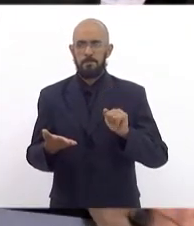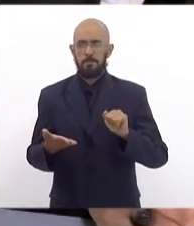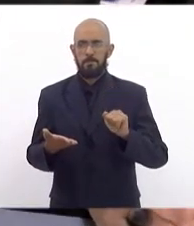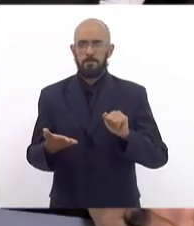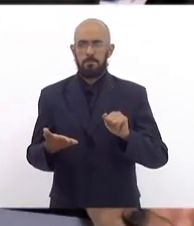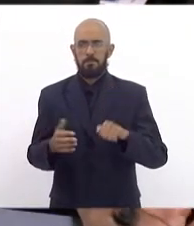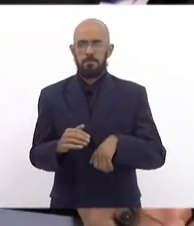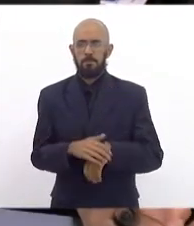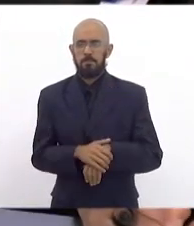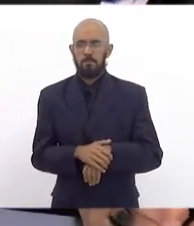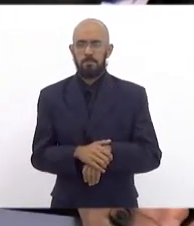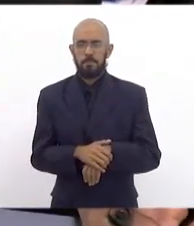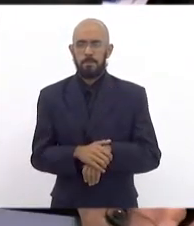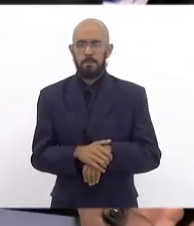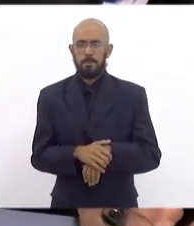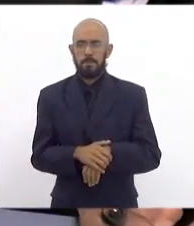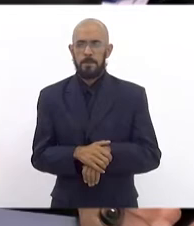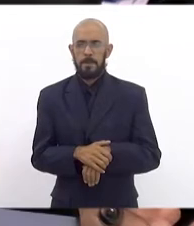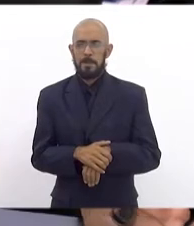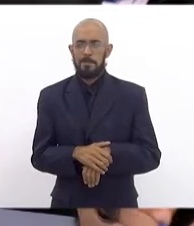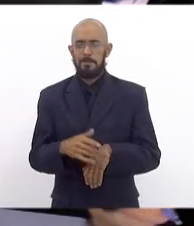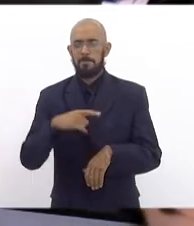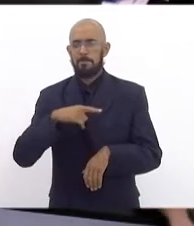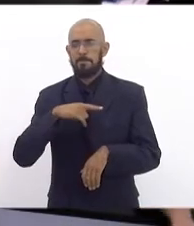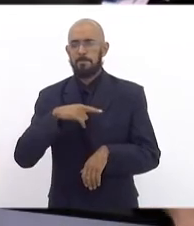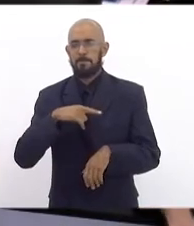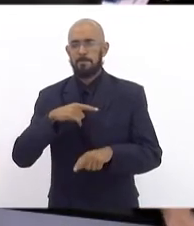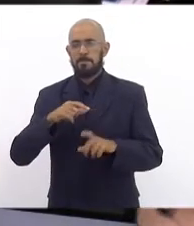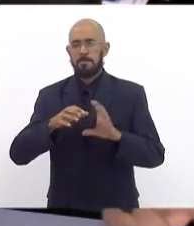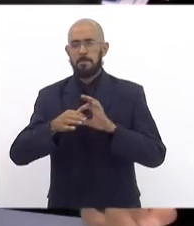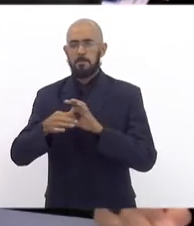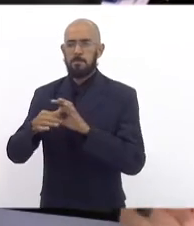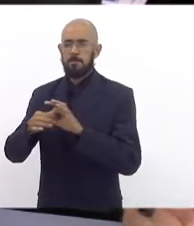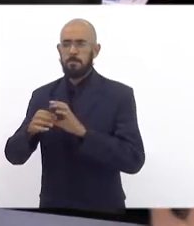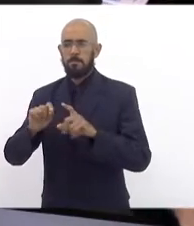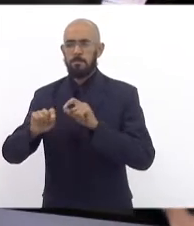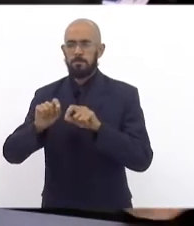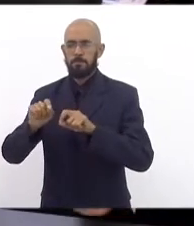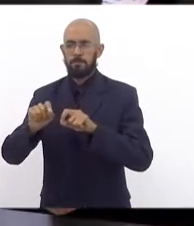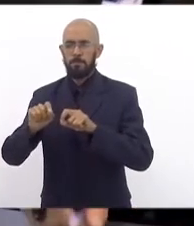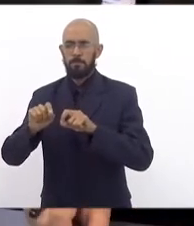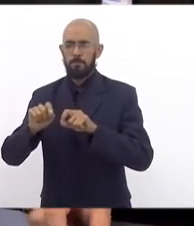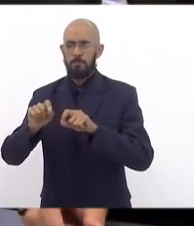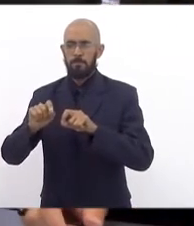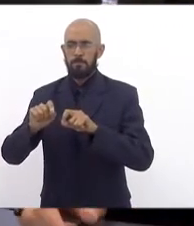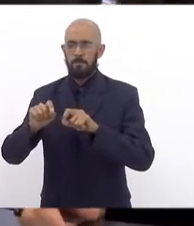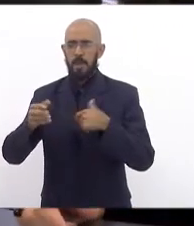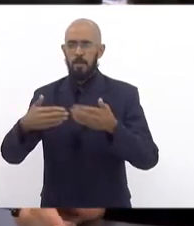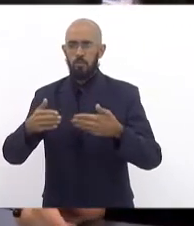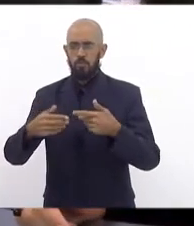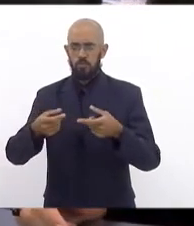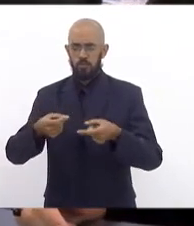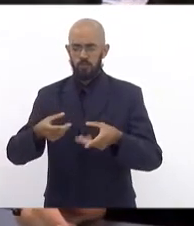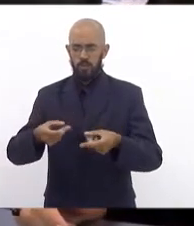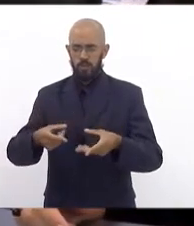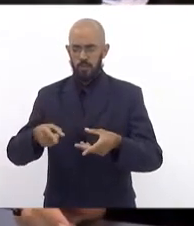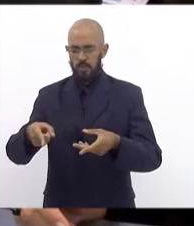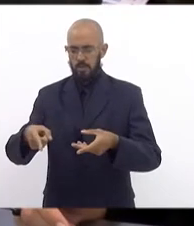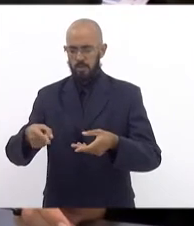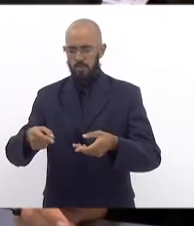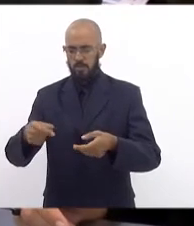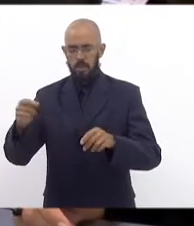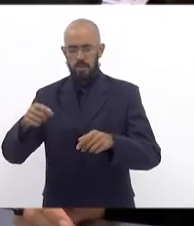com a proposta da legislação a gente teria o seguinte cenário a indústria quando vende o consumidor final ela pagaria os